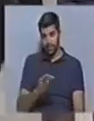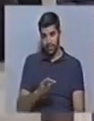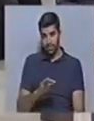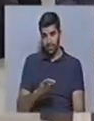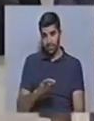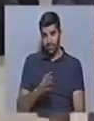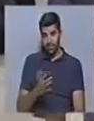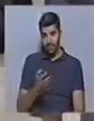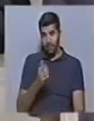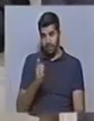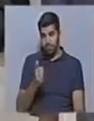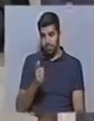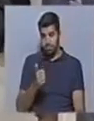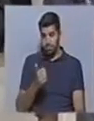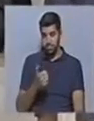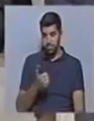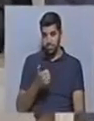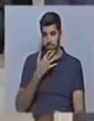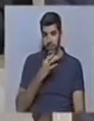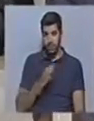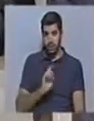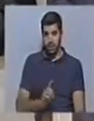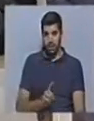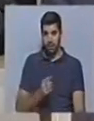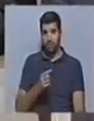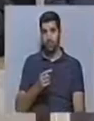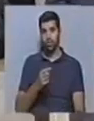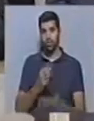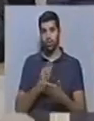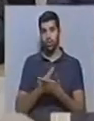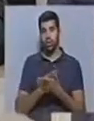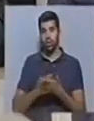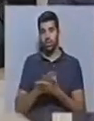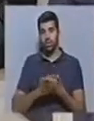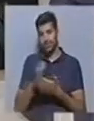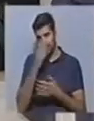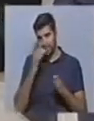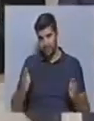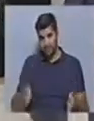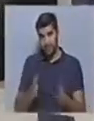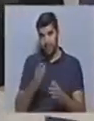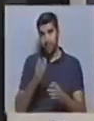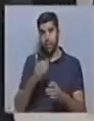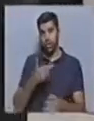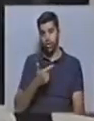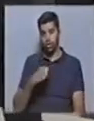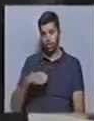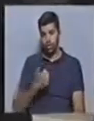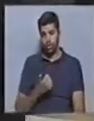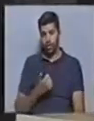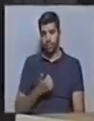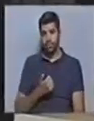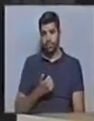É bem, muito fixe. Vamos pensar nisso. Bem, é uma Joana coisa espetacular. Que está na Escola Básica e Jardim de Infância Conquinha, em Torres Vedras. Faz Conquinha, faz